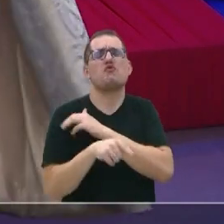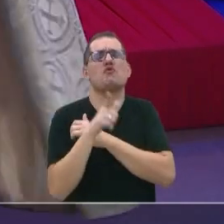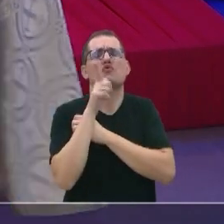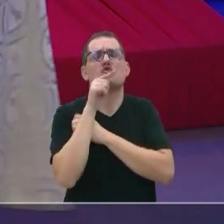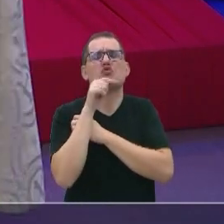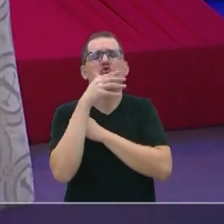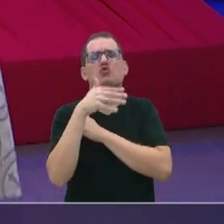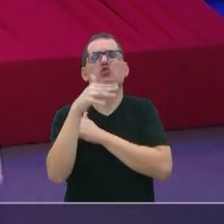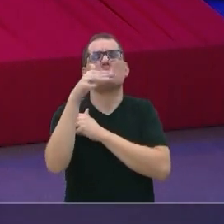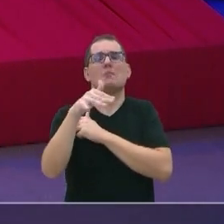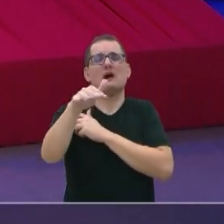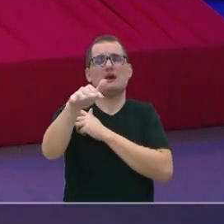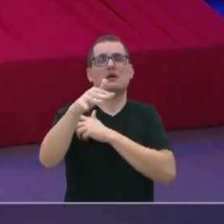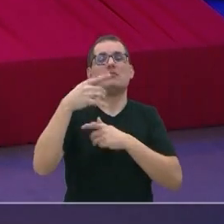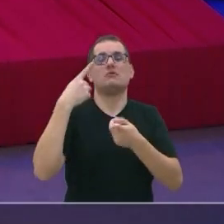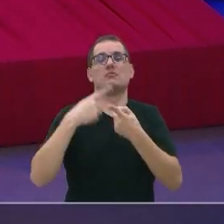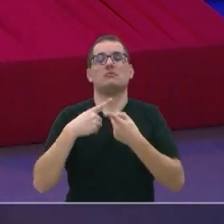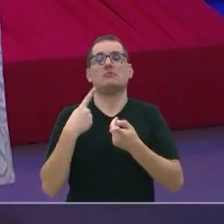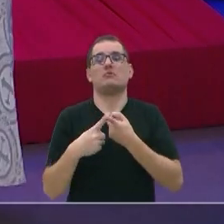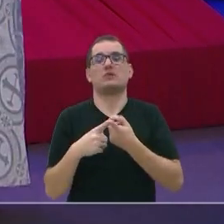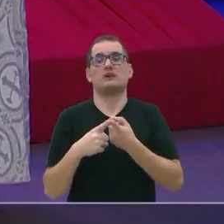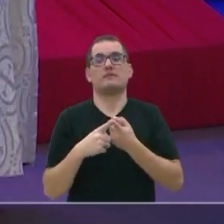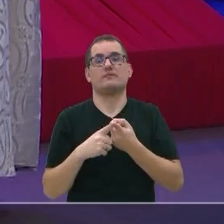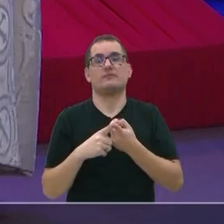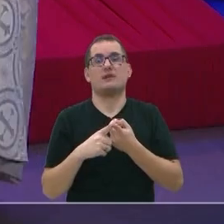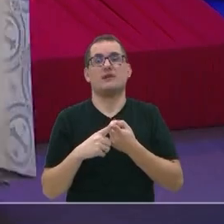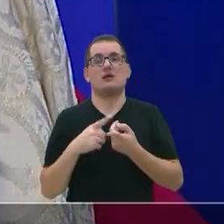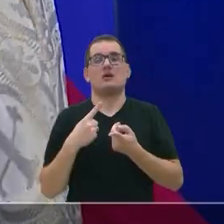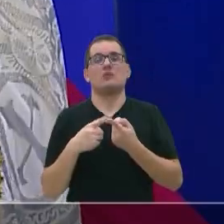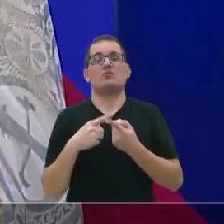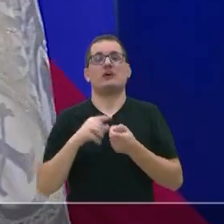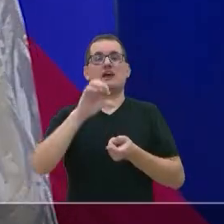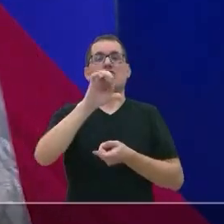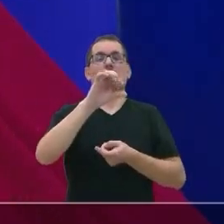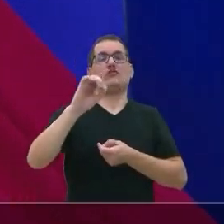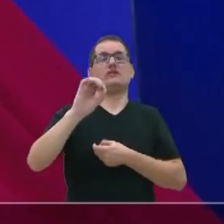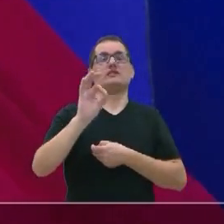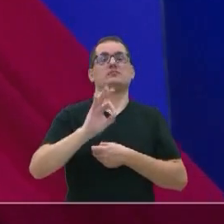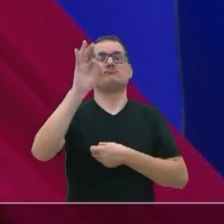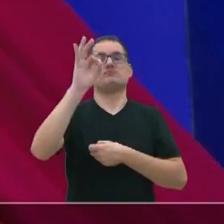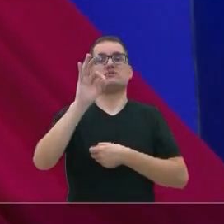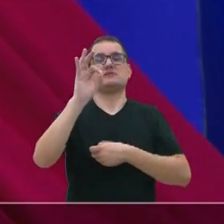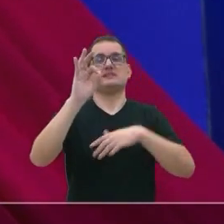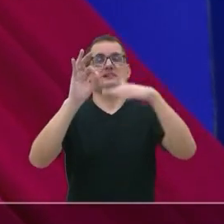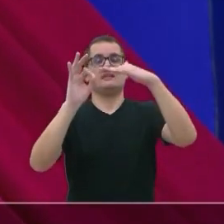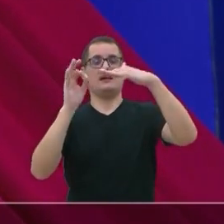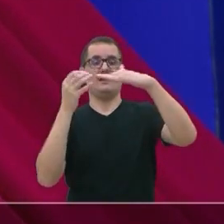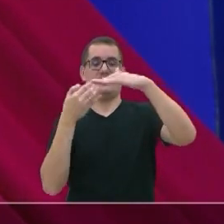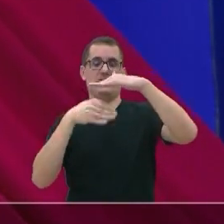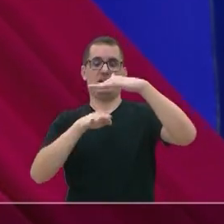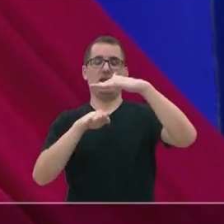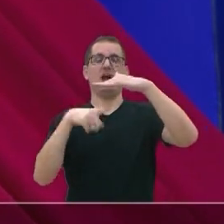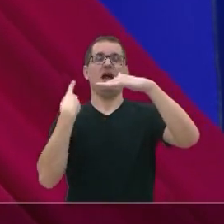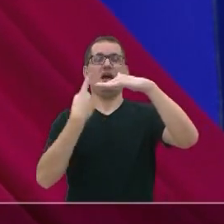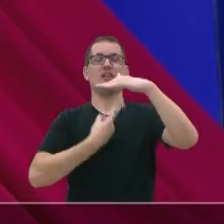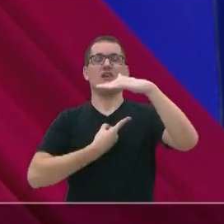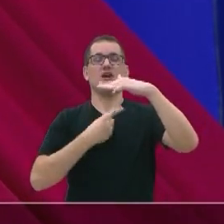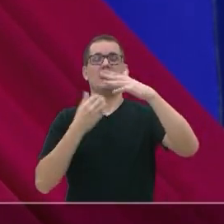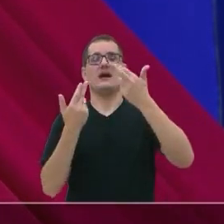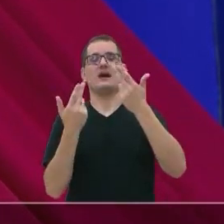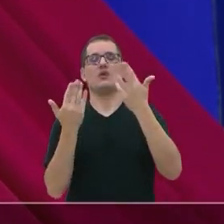daquele lugar. Por quê? Estes 90% é o nosso inconsciente.